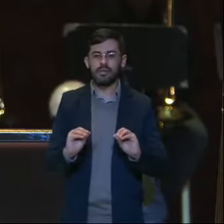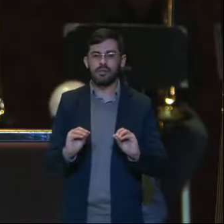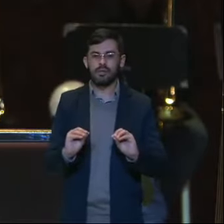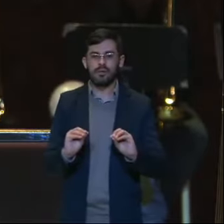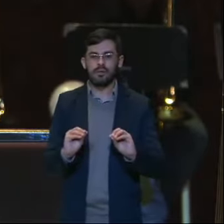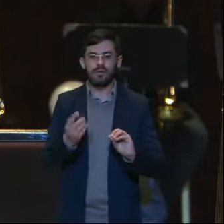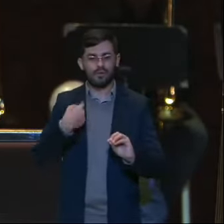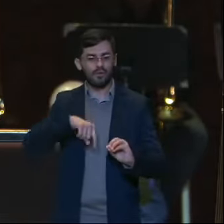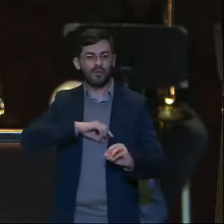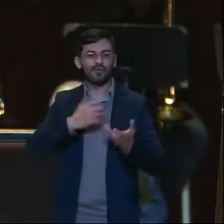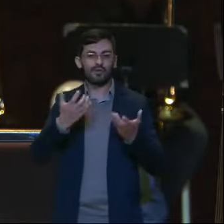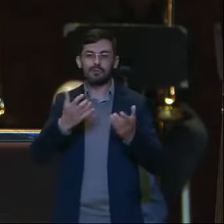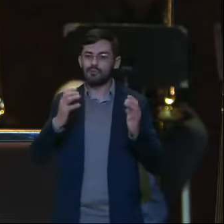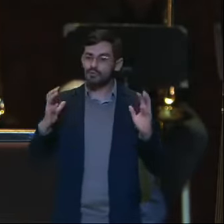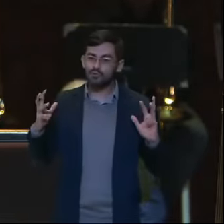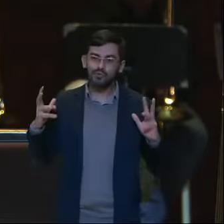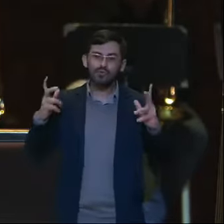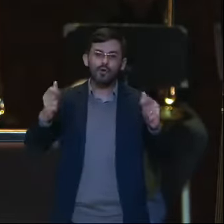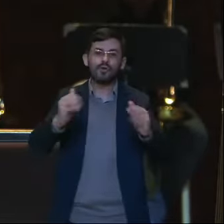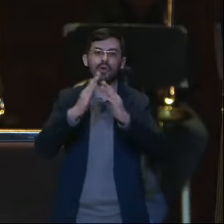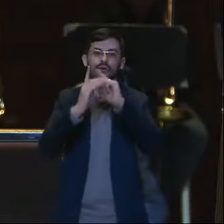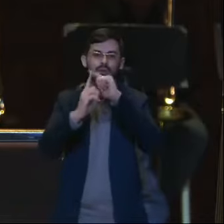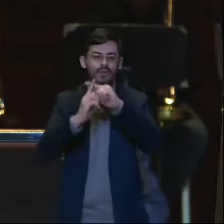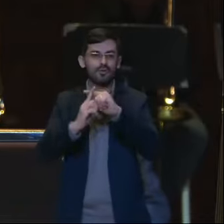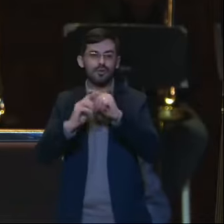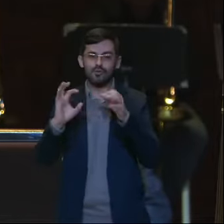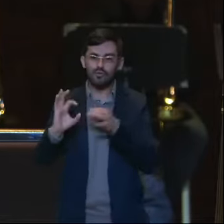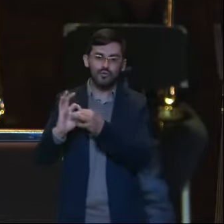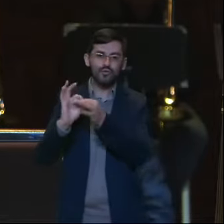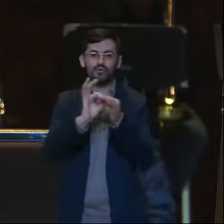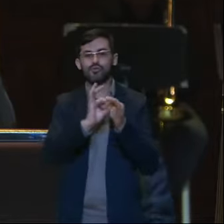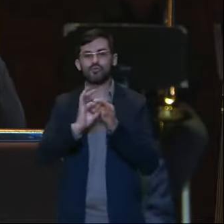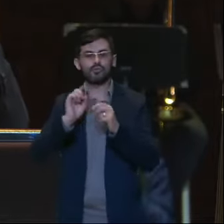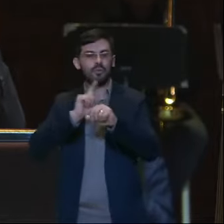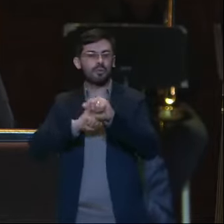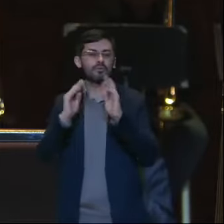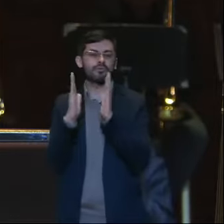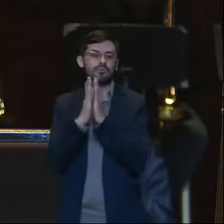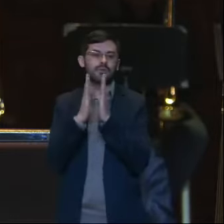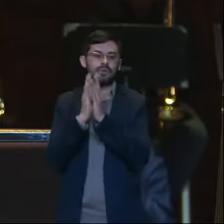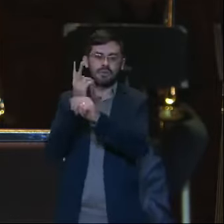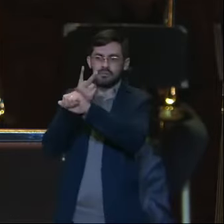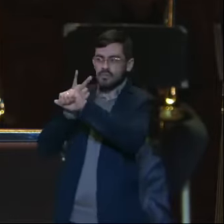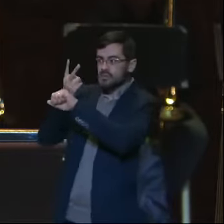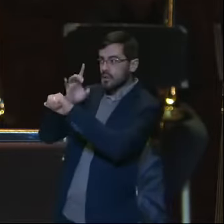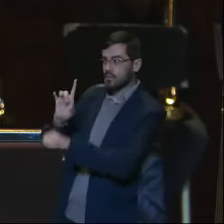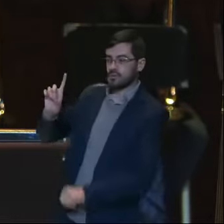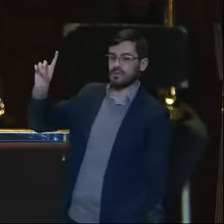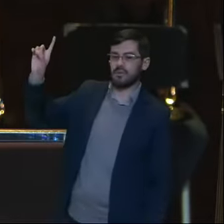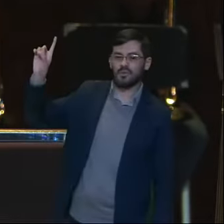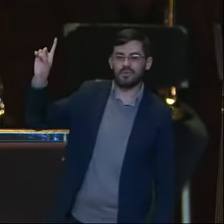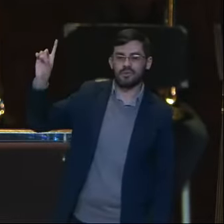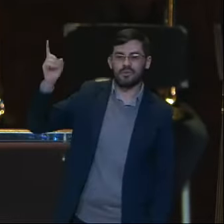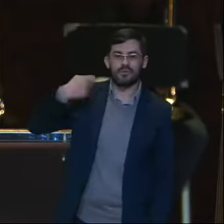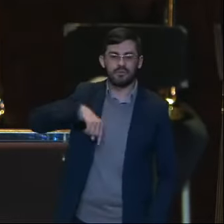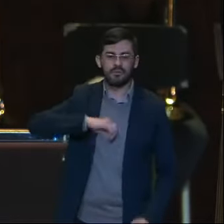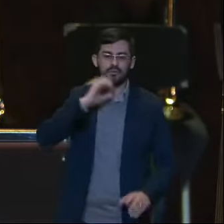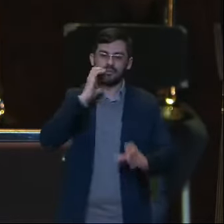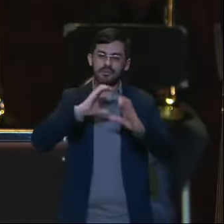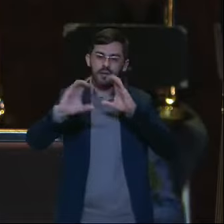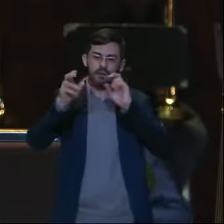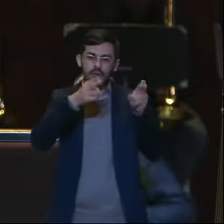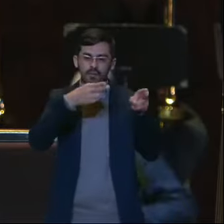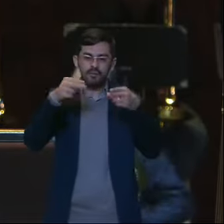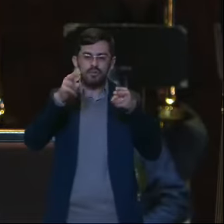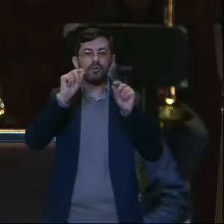nós queremos envolver toda a igreja nesse momento de oração. É momento de buscarmos a Deus. Nós vamos cantar uma música